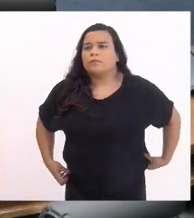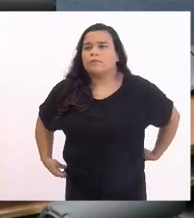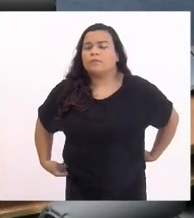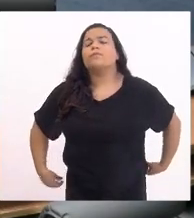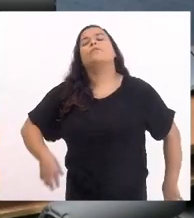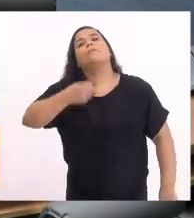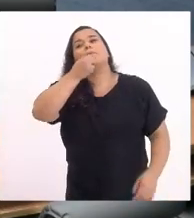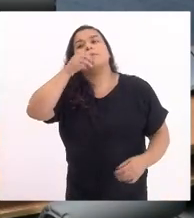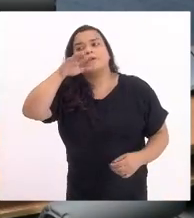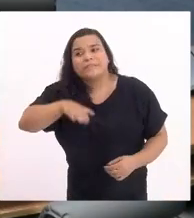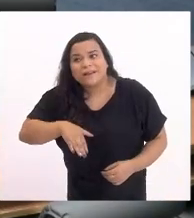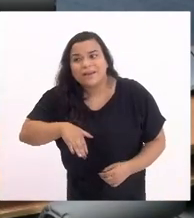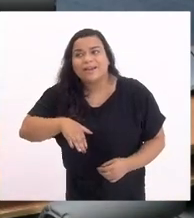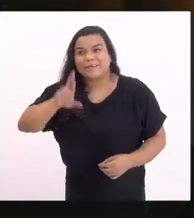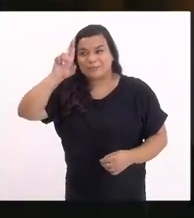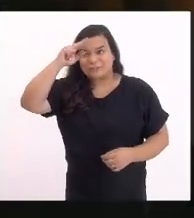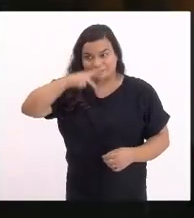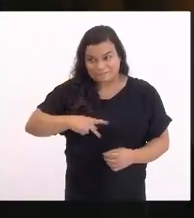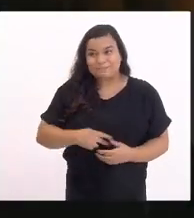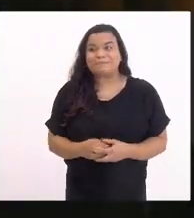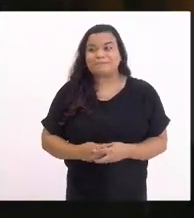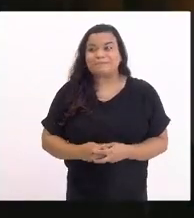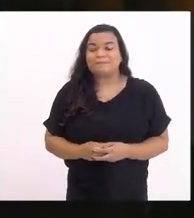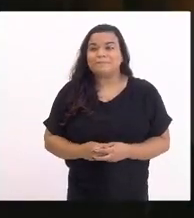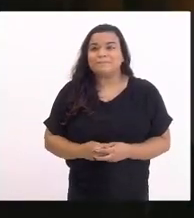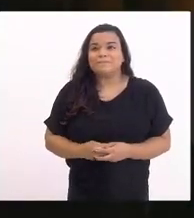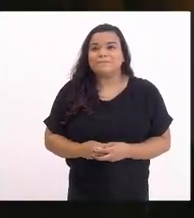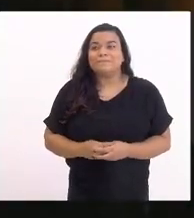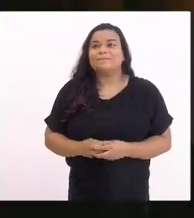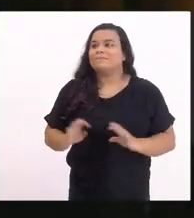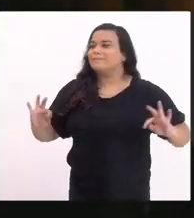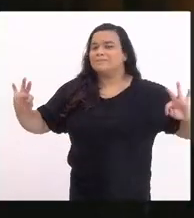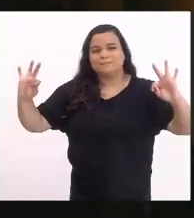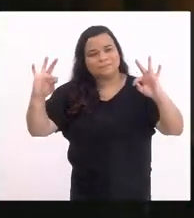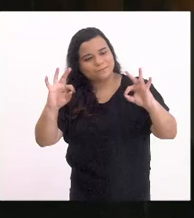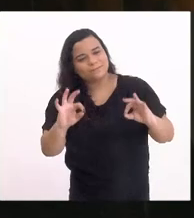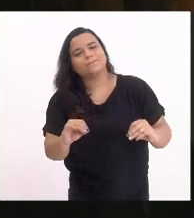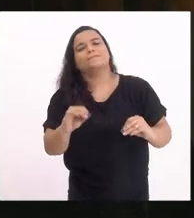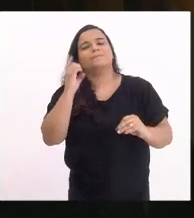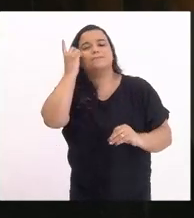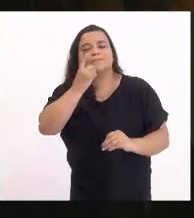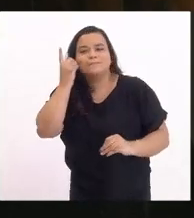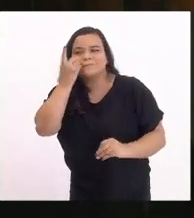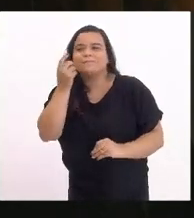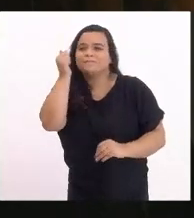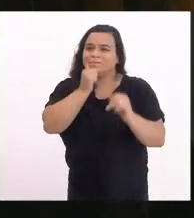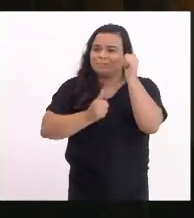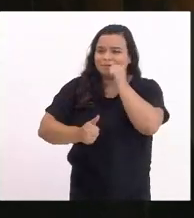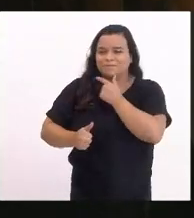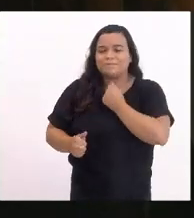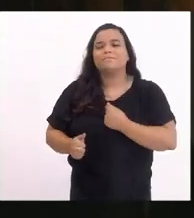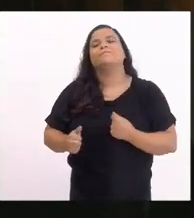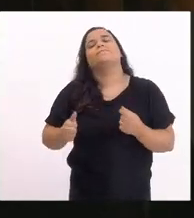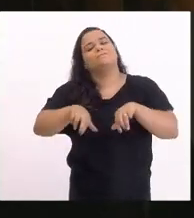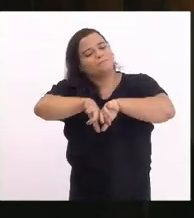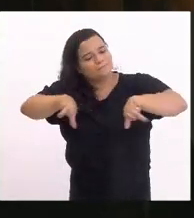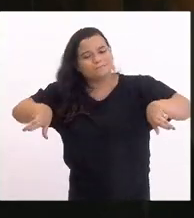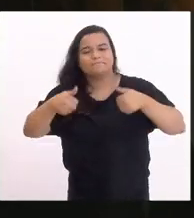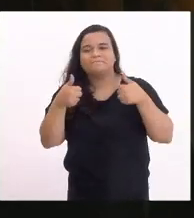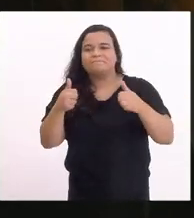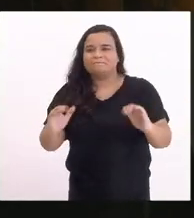Boa tarde, senhora presidente, nobres deputados, deputadas. Quero